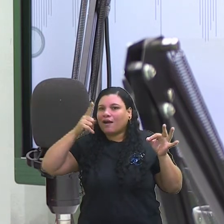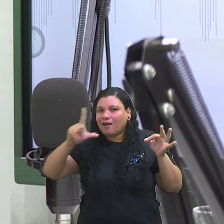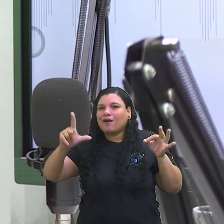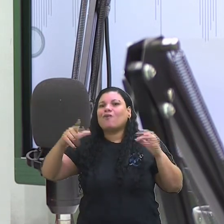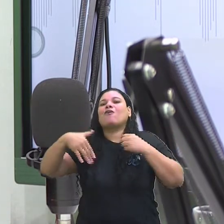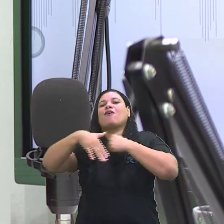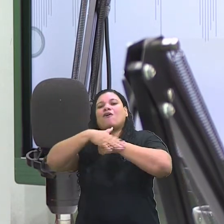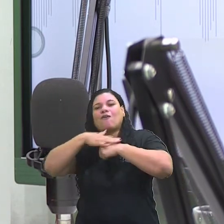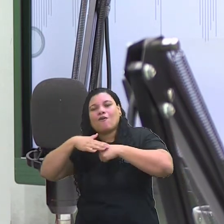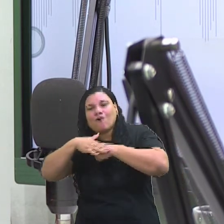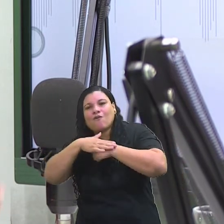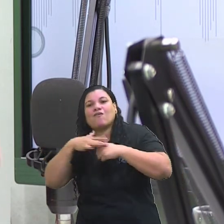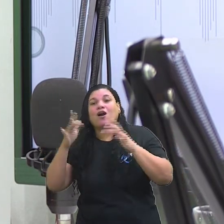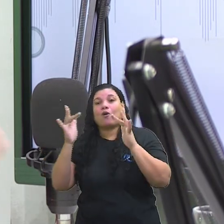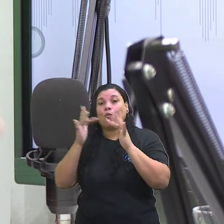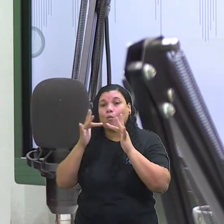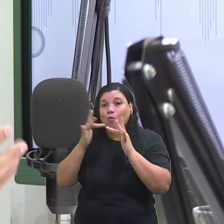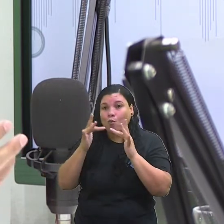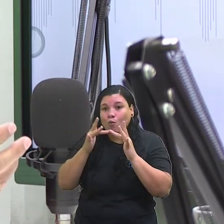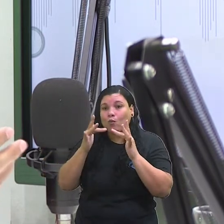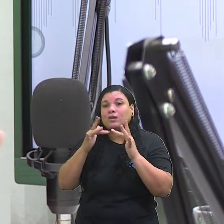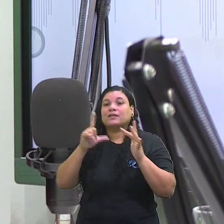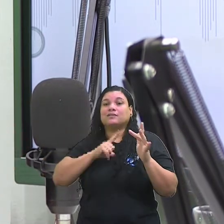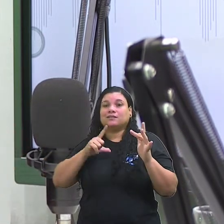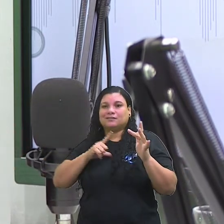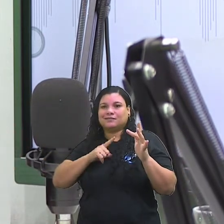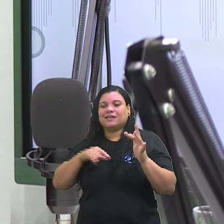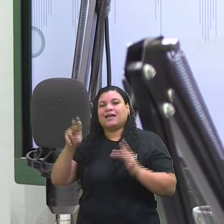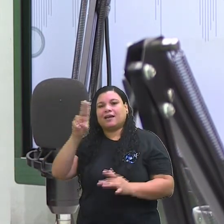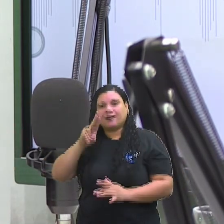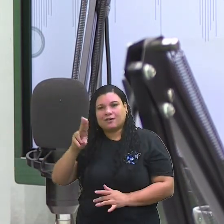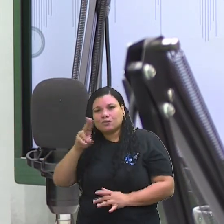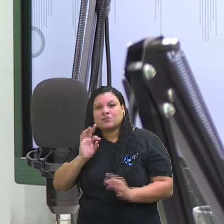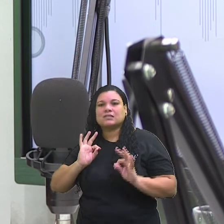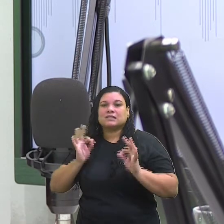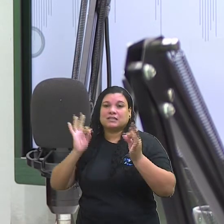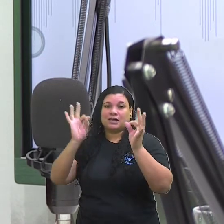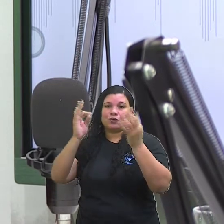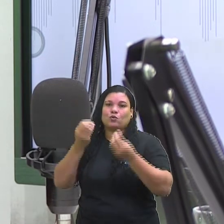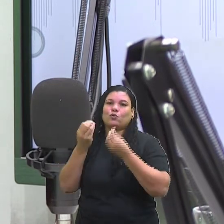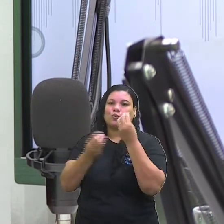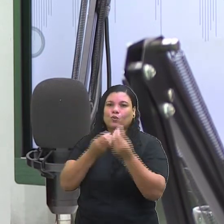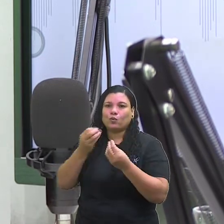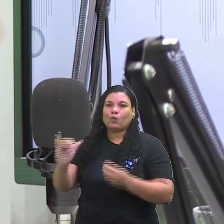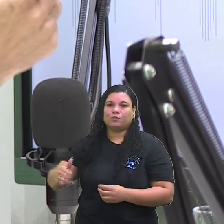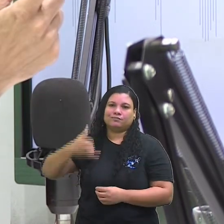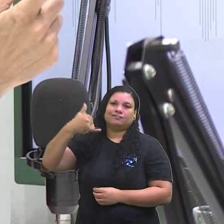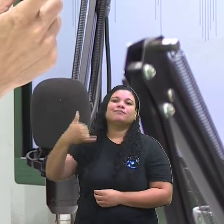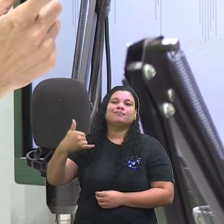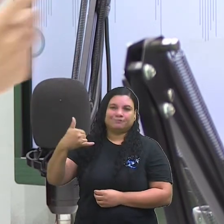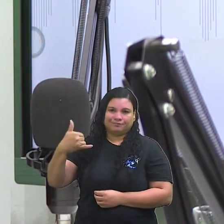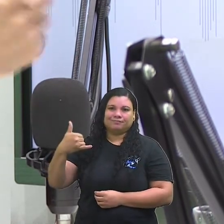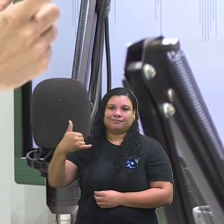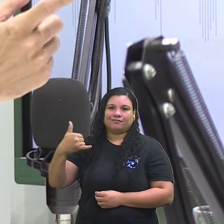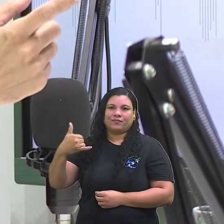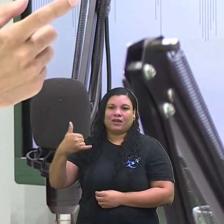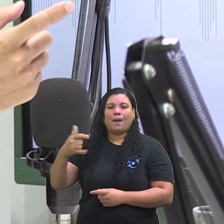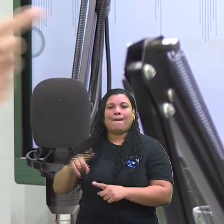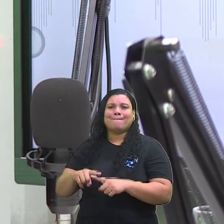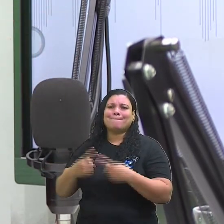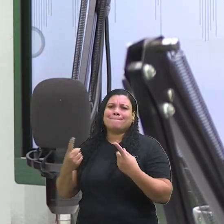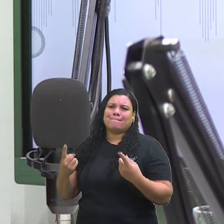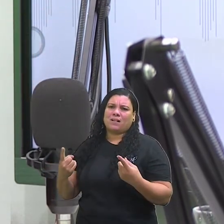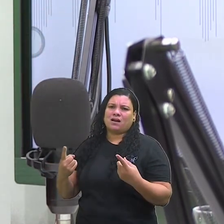quê? Olho no olho. Nada substitui agora. Uma coisa é eu mandar um beijo do vídeo para uma filha